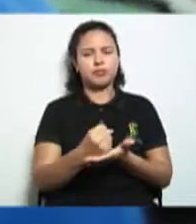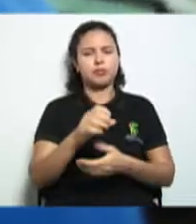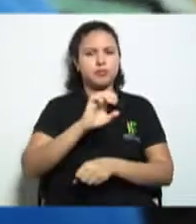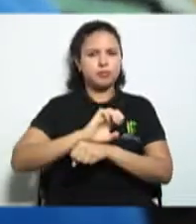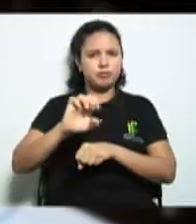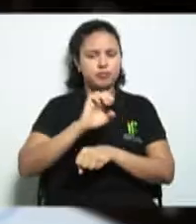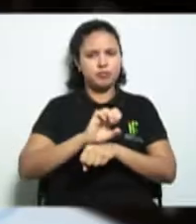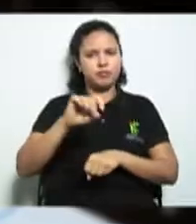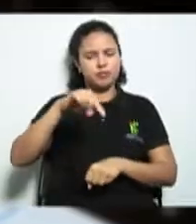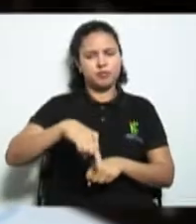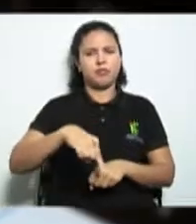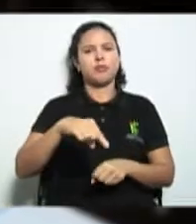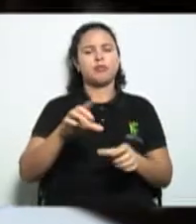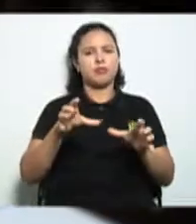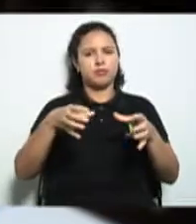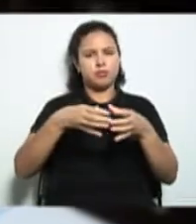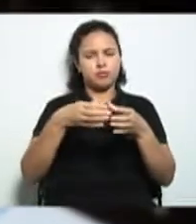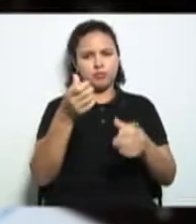Estado de Rondônia.